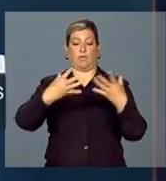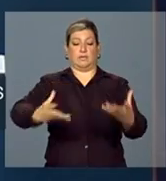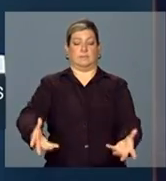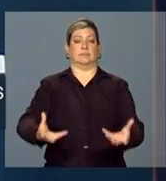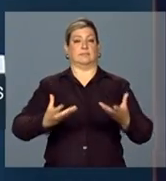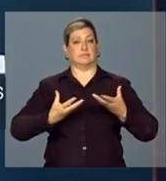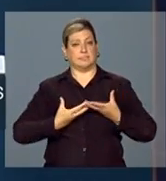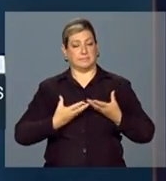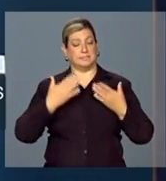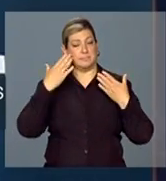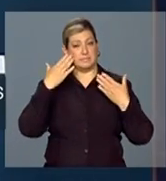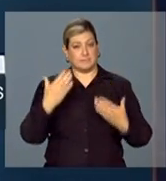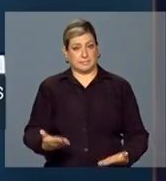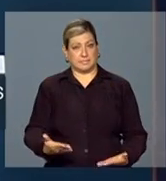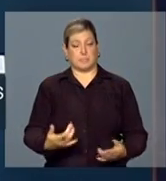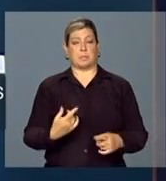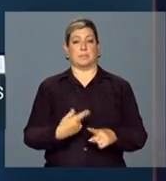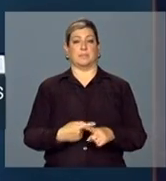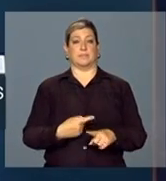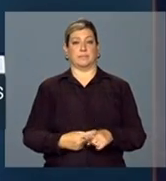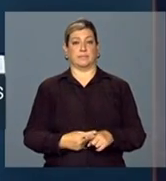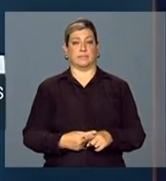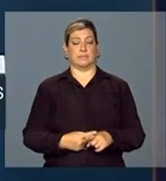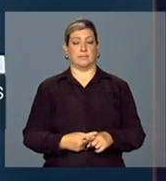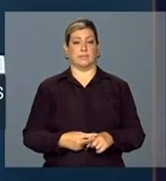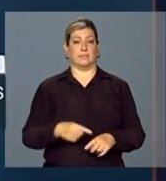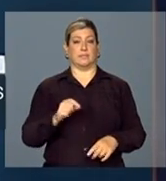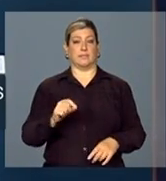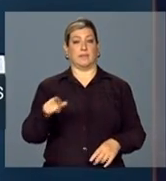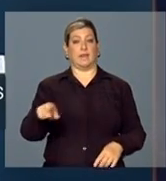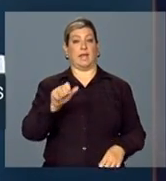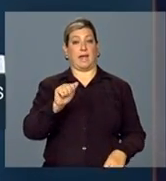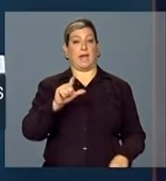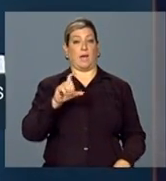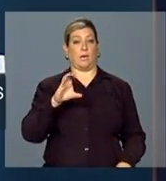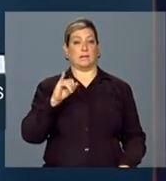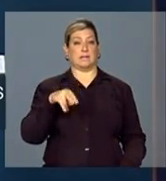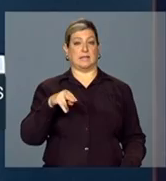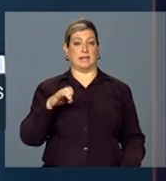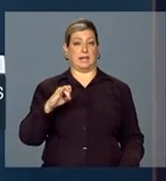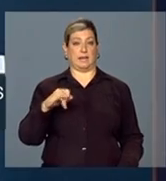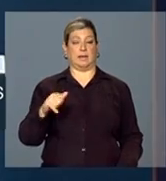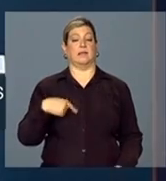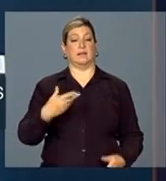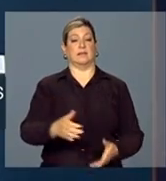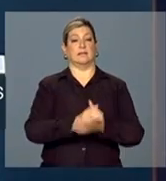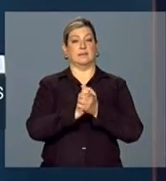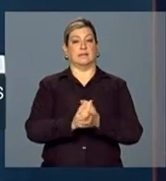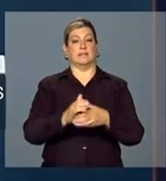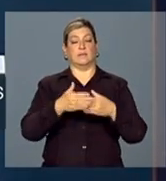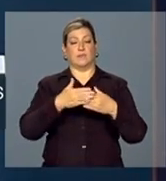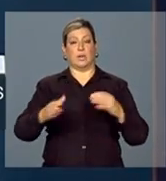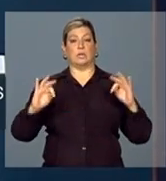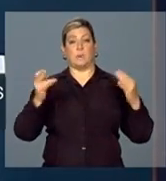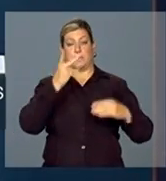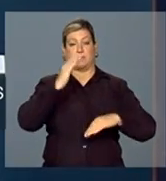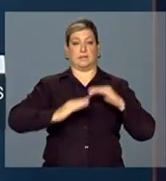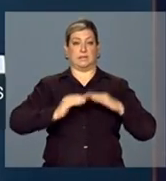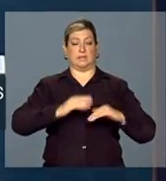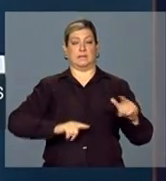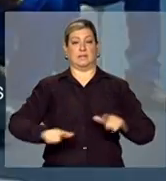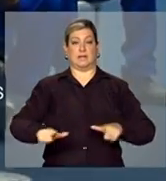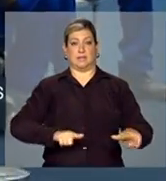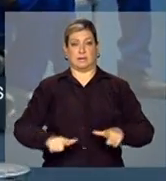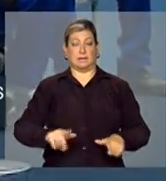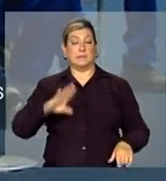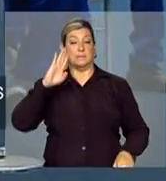e, por meio da Alcineia, eu queria cumprimentar todos os trabalhadores